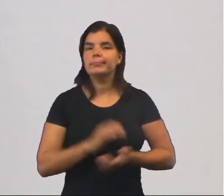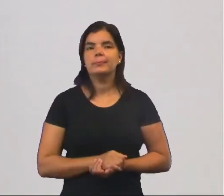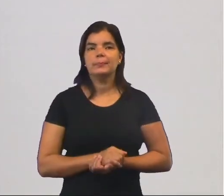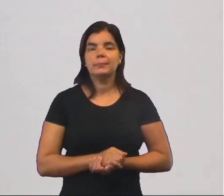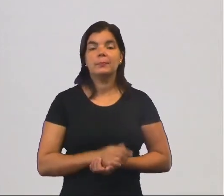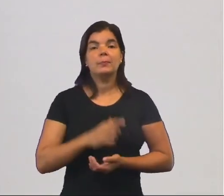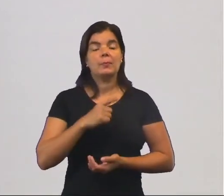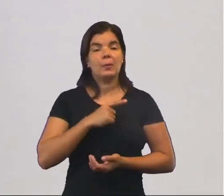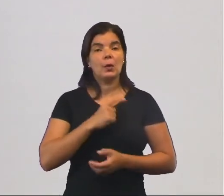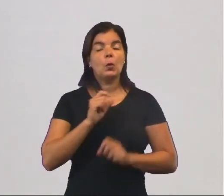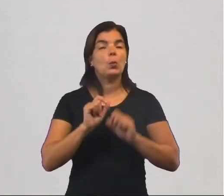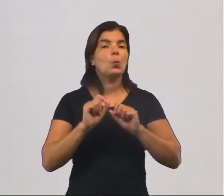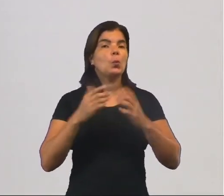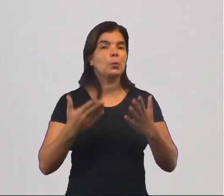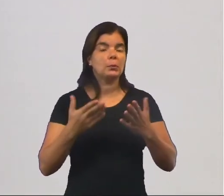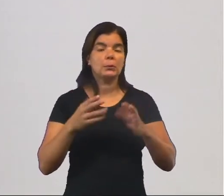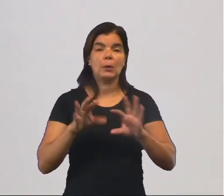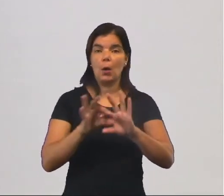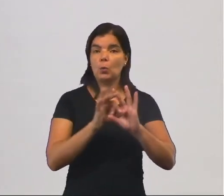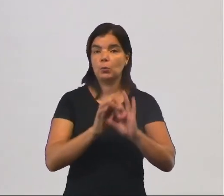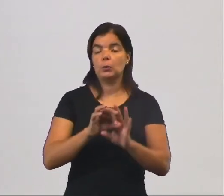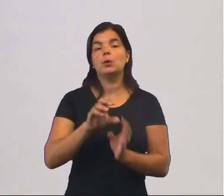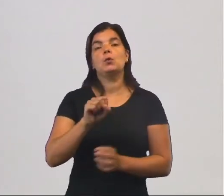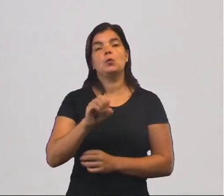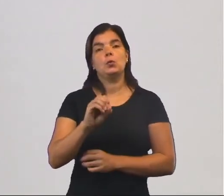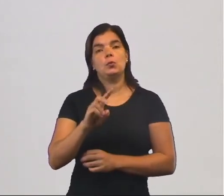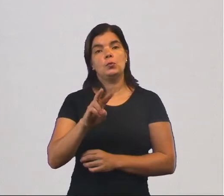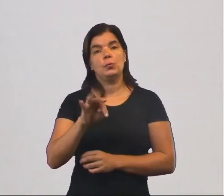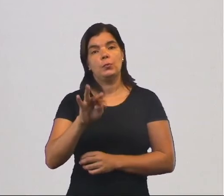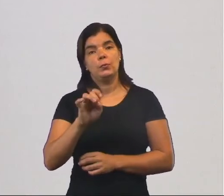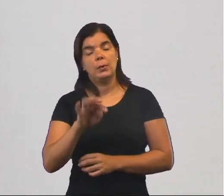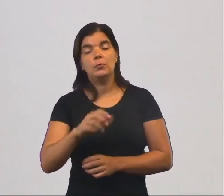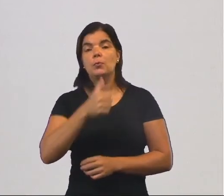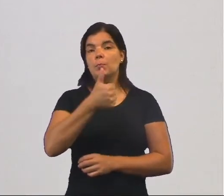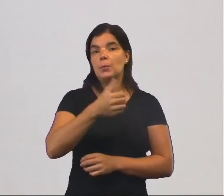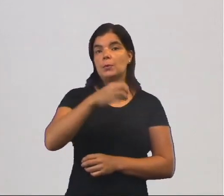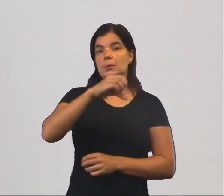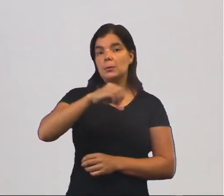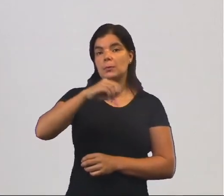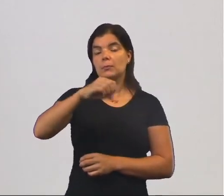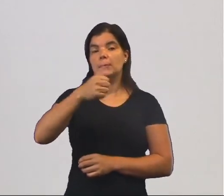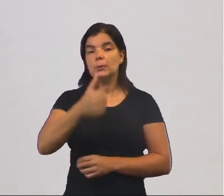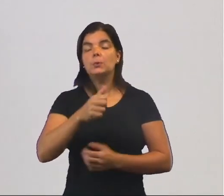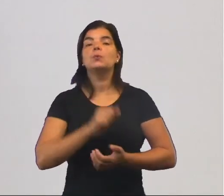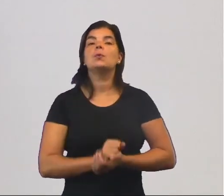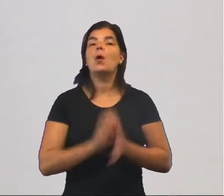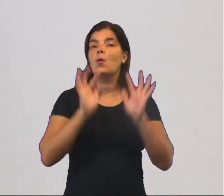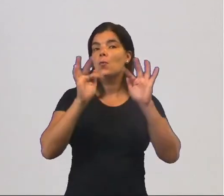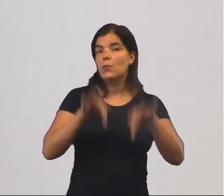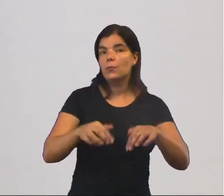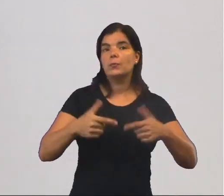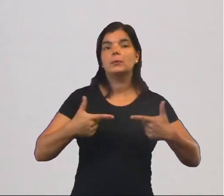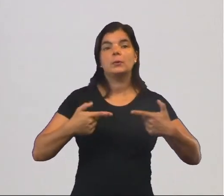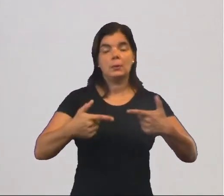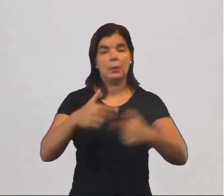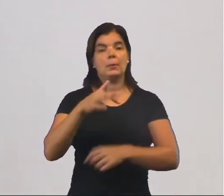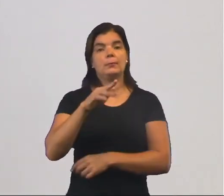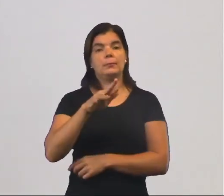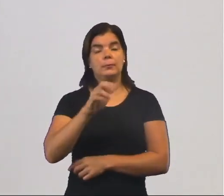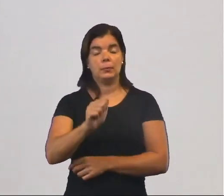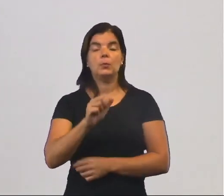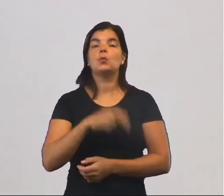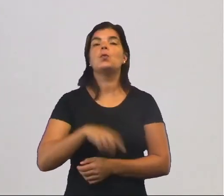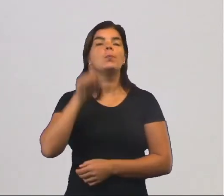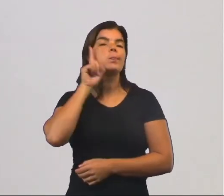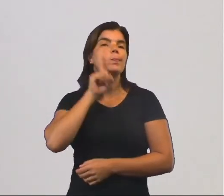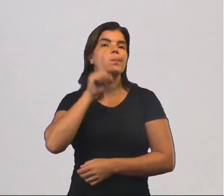essa dissolução da União Soviética em 1991, que marca, por fim, a Guerra Fria, onde os